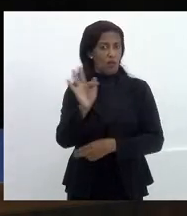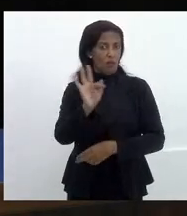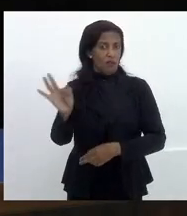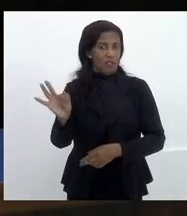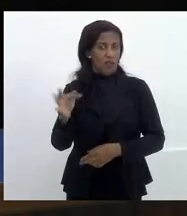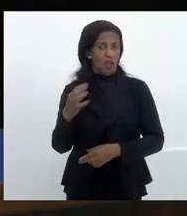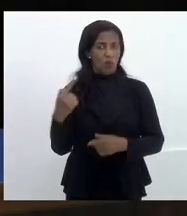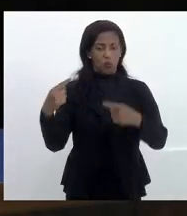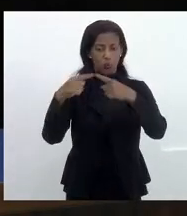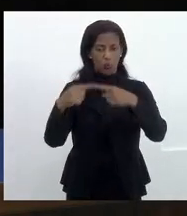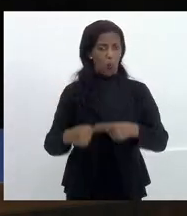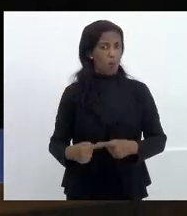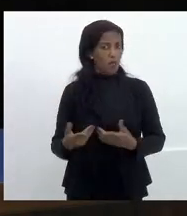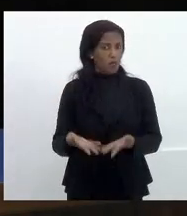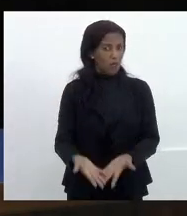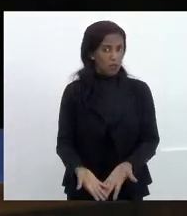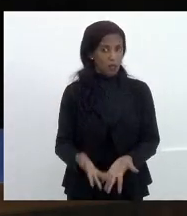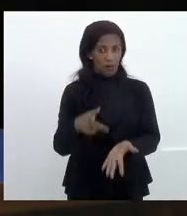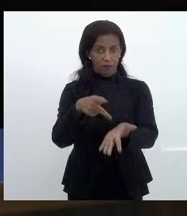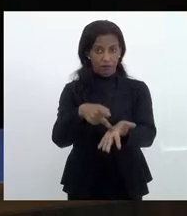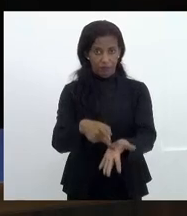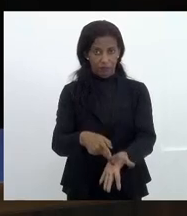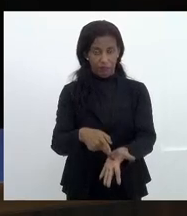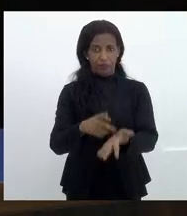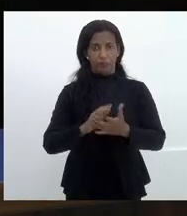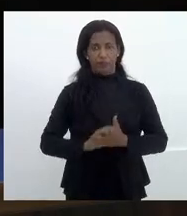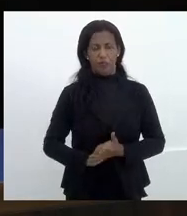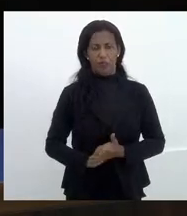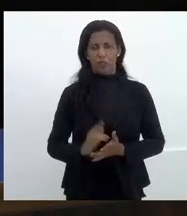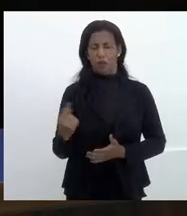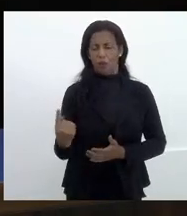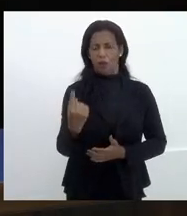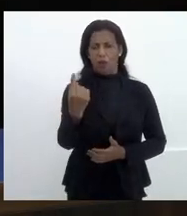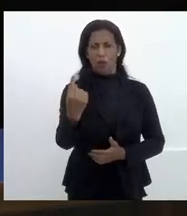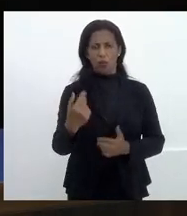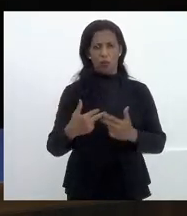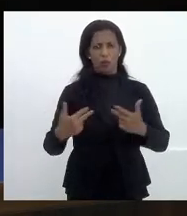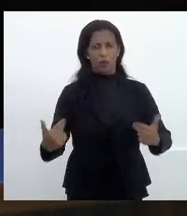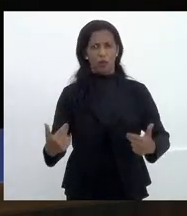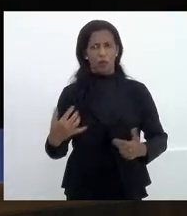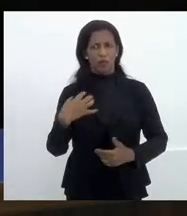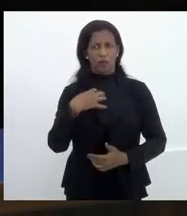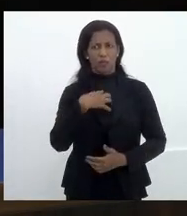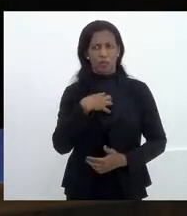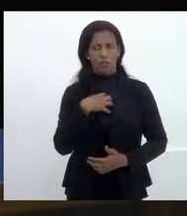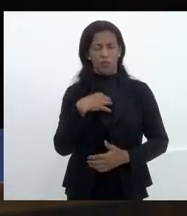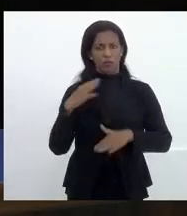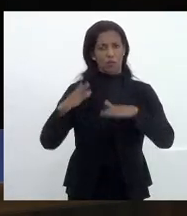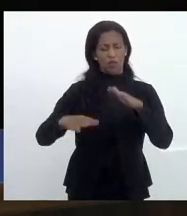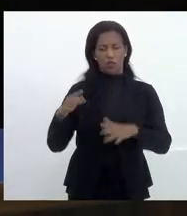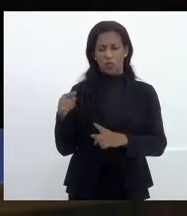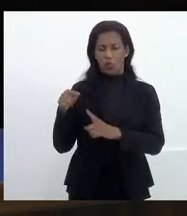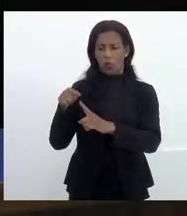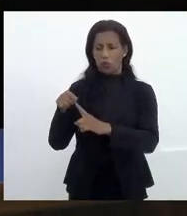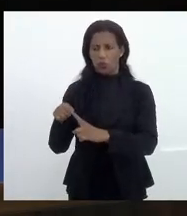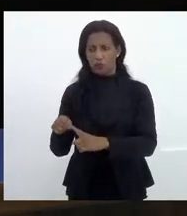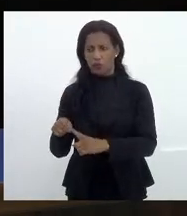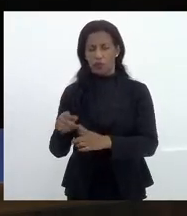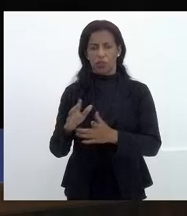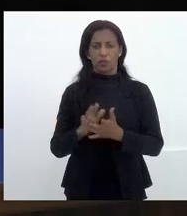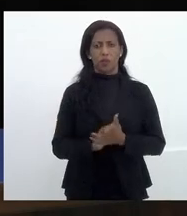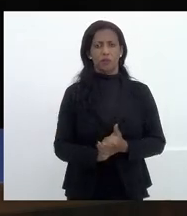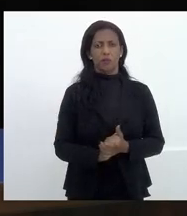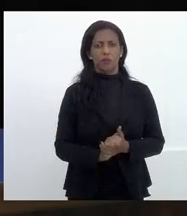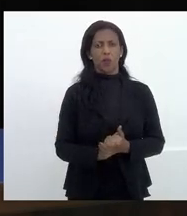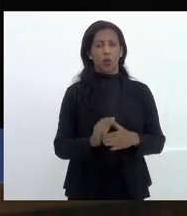verdade então é a única coisa que faz sentido seja do ponto de vista